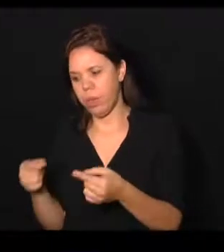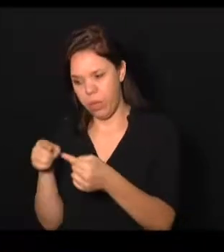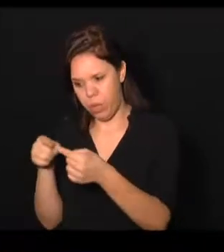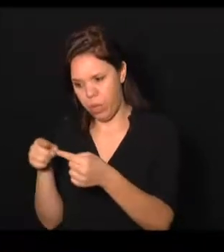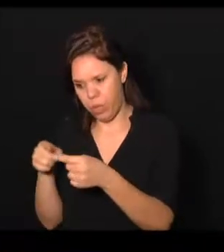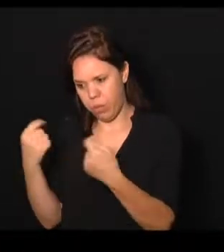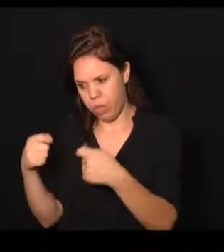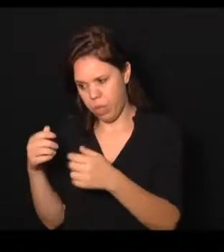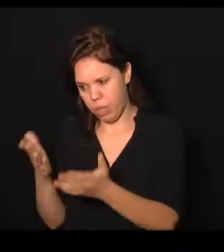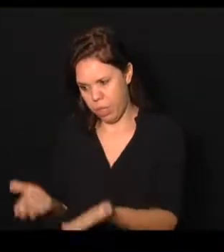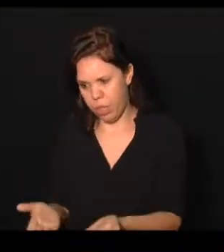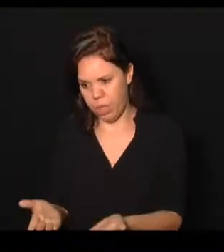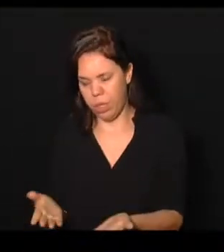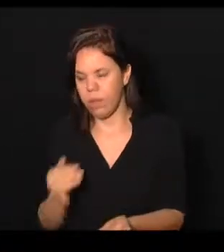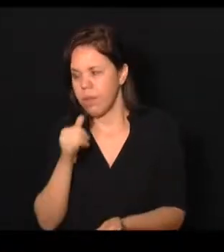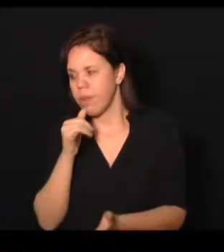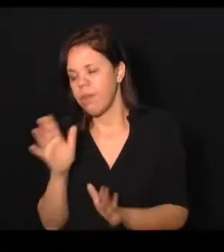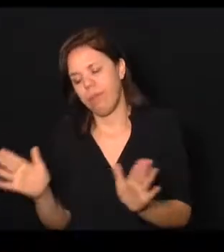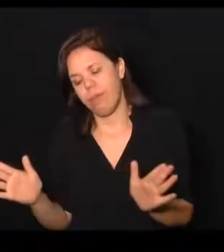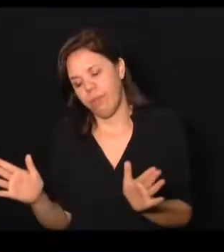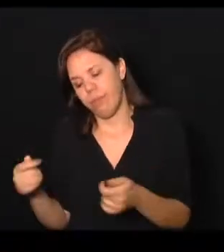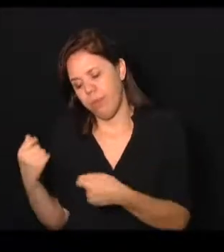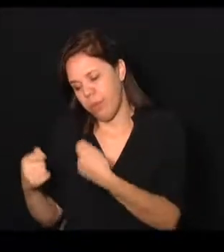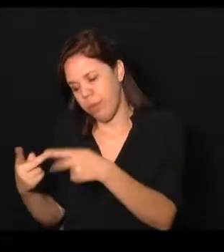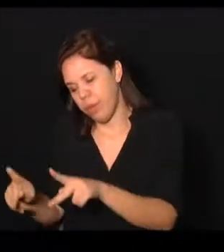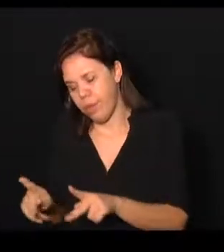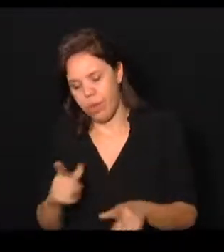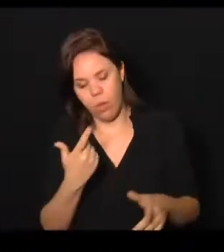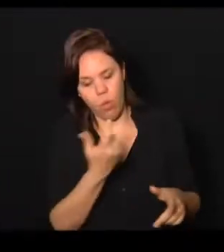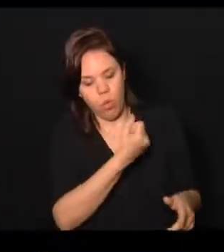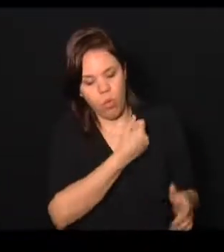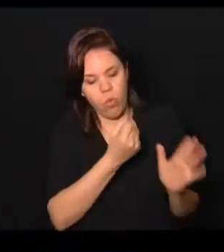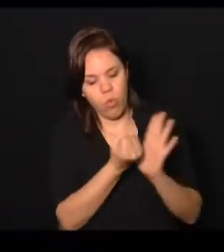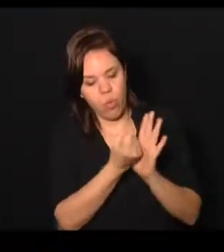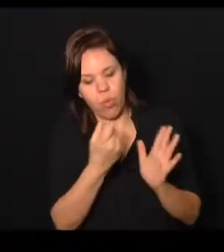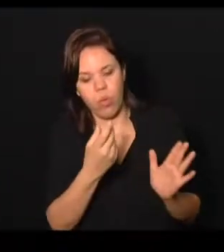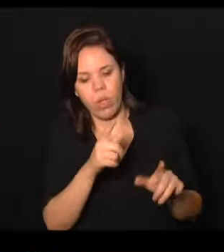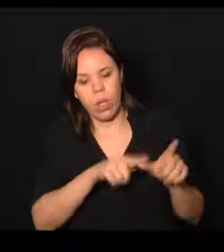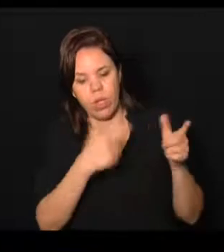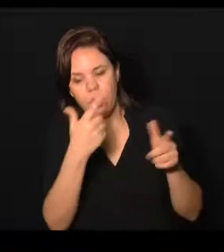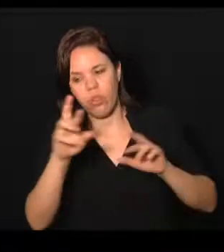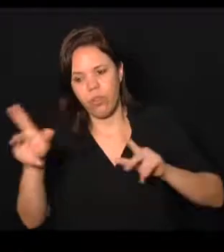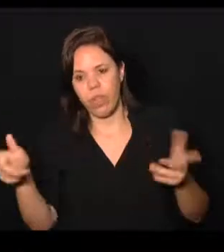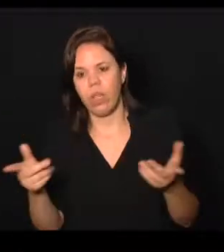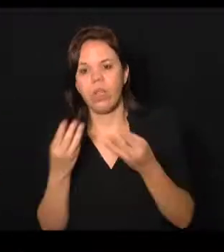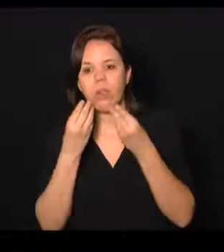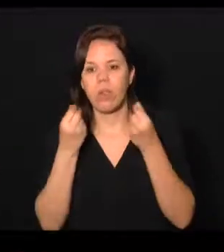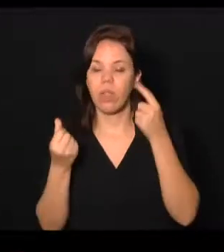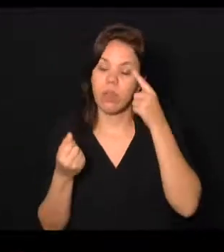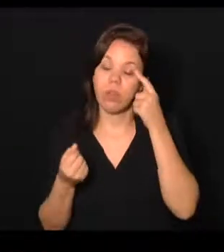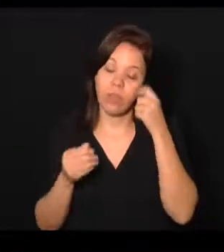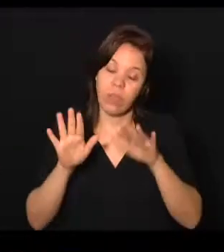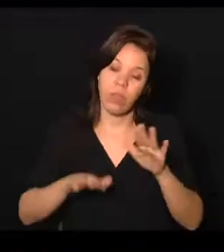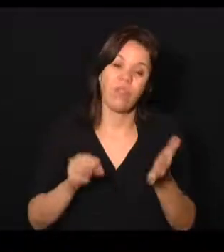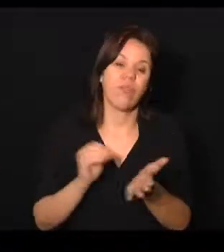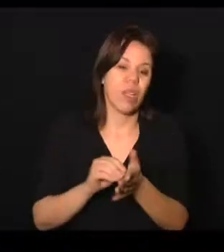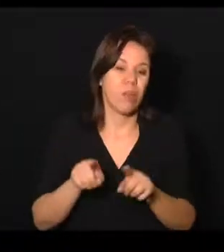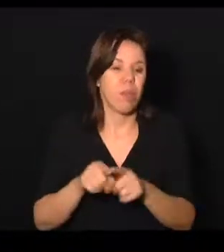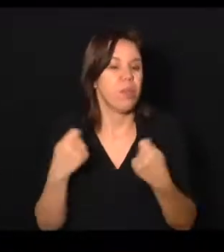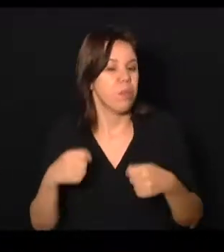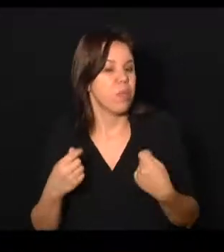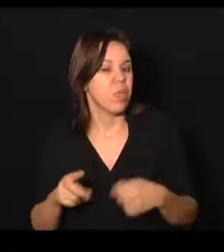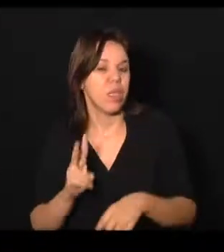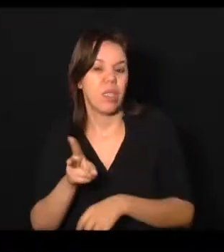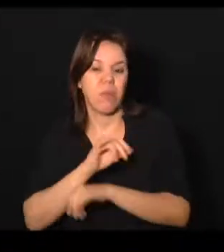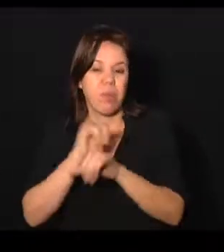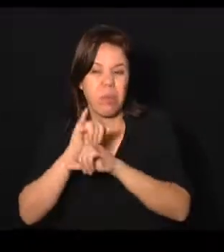com quem precisa. Então, a gente tem uma defasagem quantitativa e uma defasagem qualitativa. E é por isso que vivemos sempre em campanha, e é por